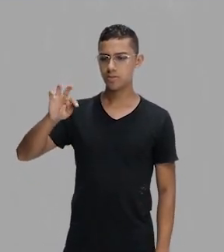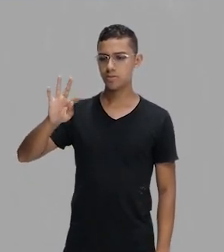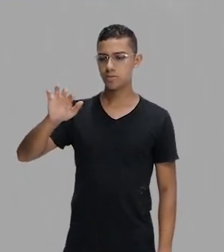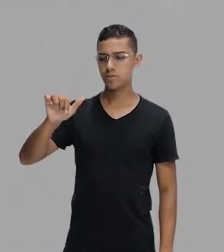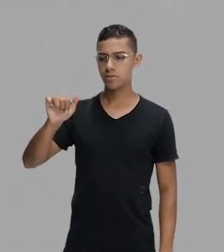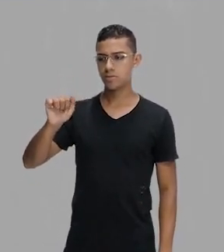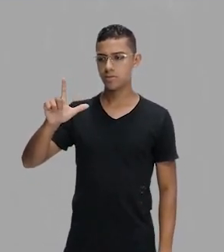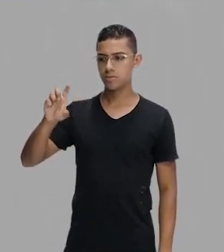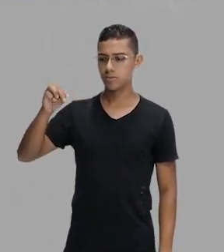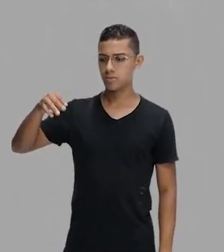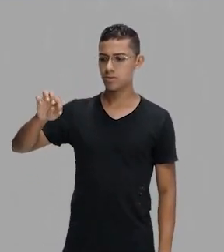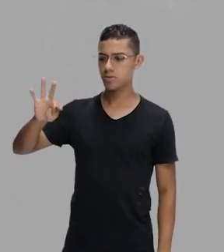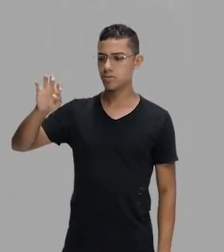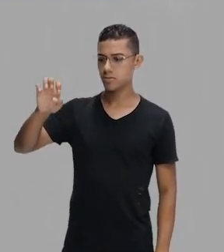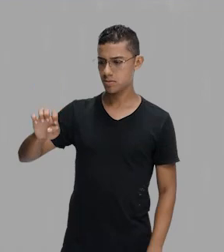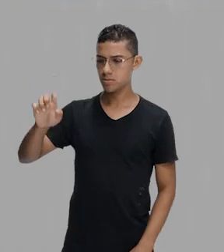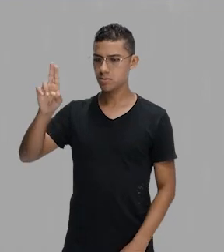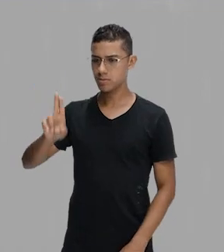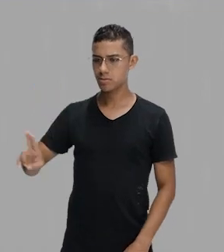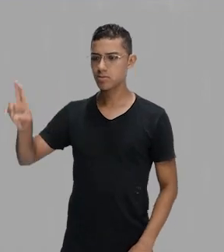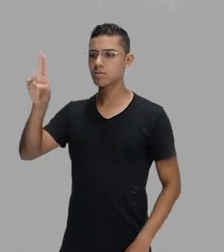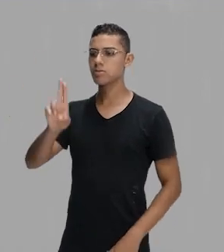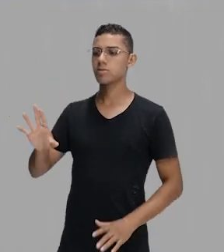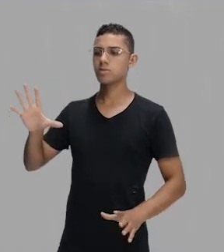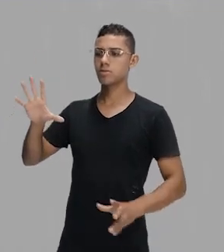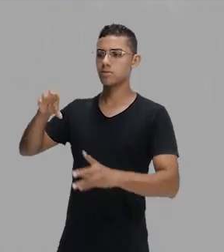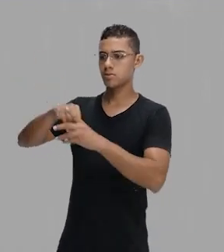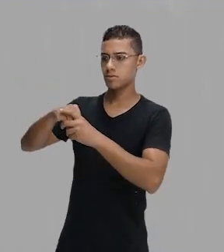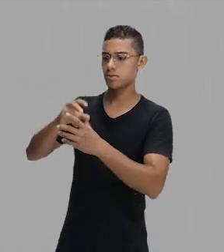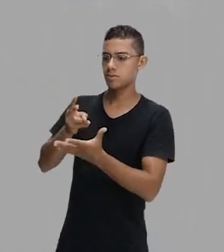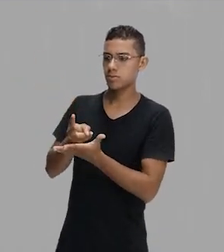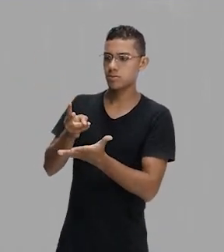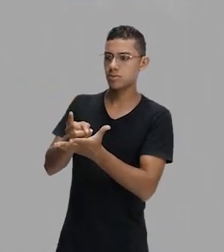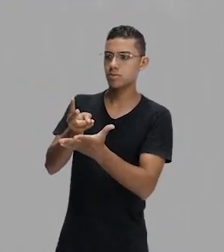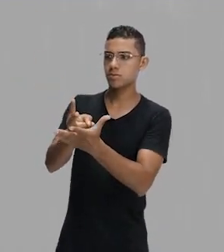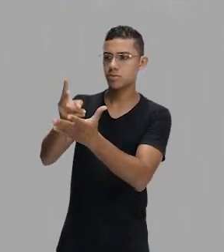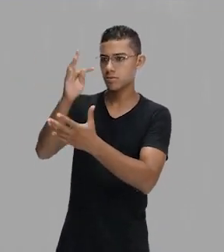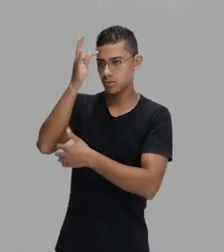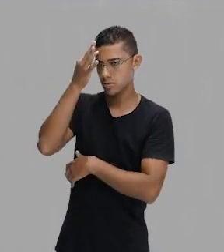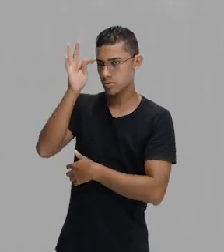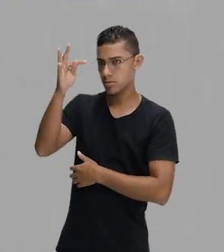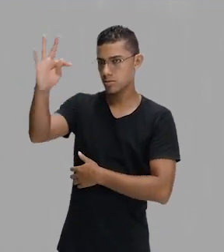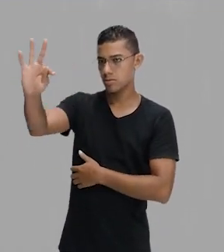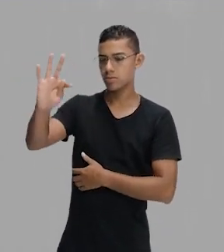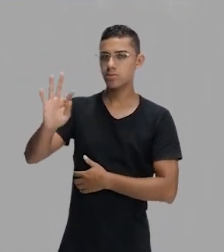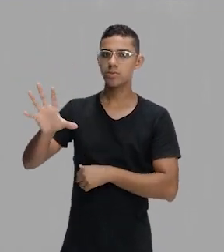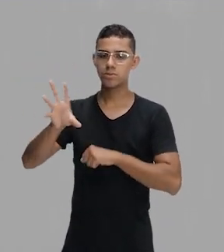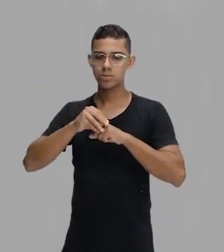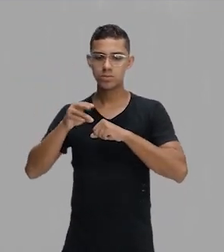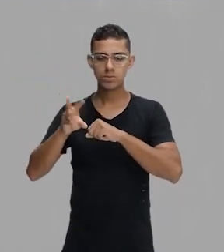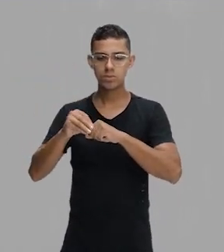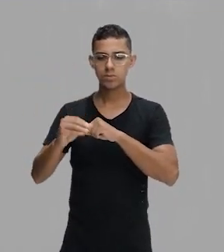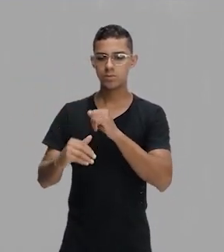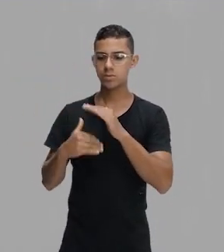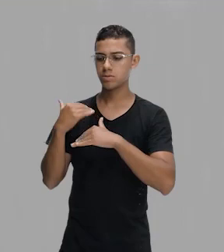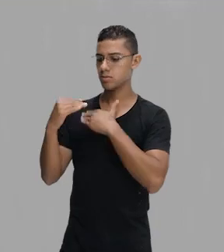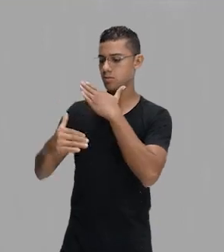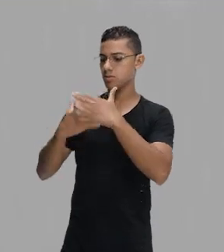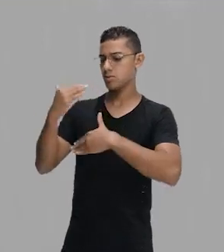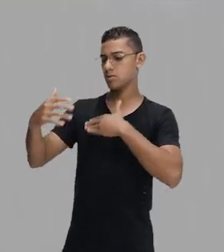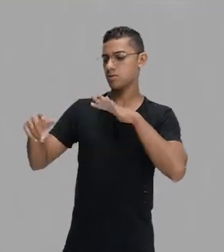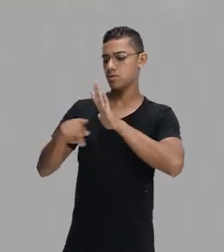utilizada para dar consistência a uma teoria, para dar consistência ao conhecimento e ao próprio desenvolvimento